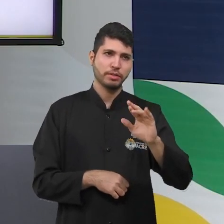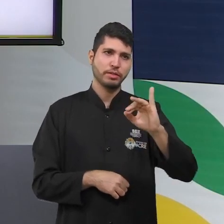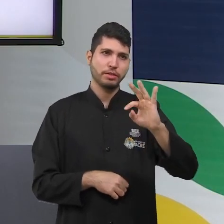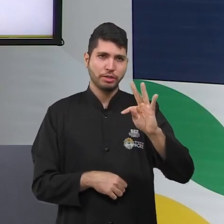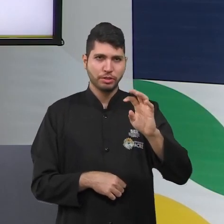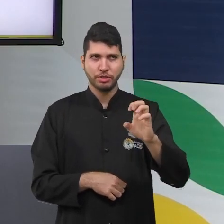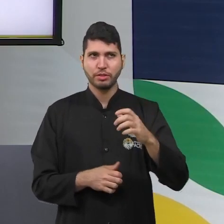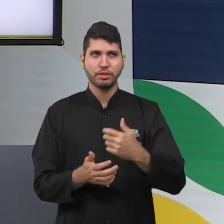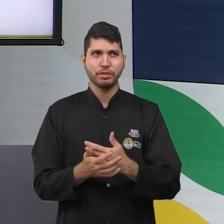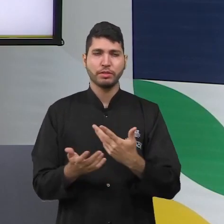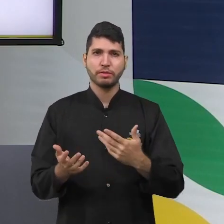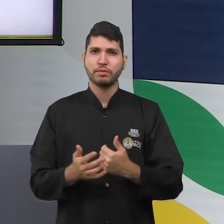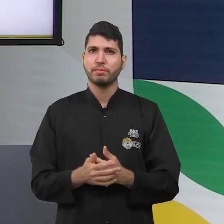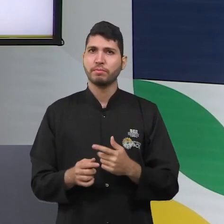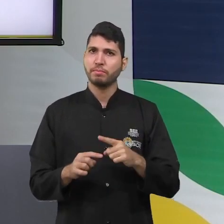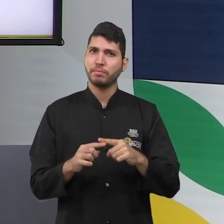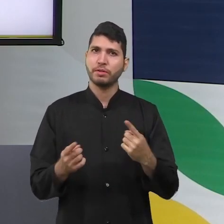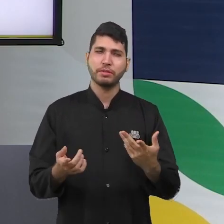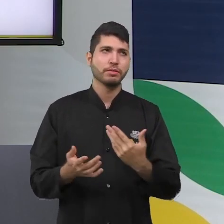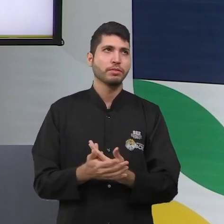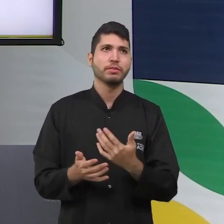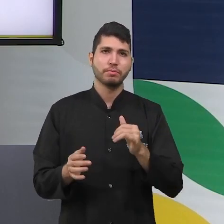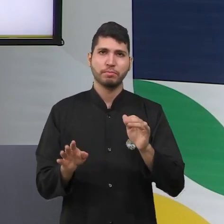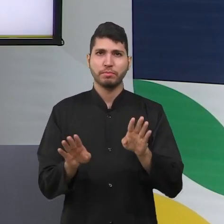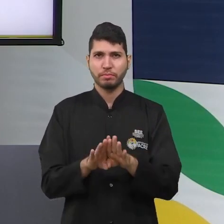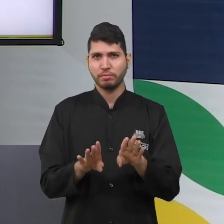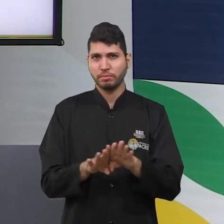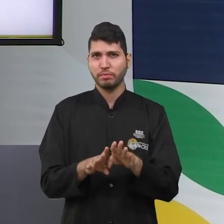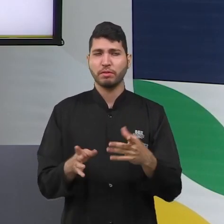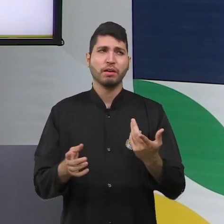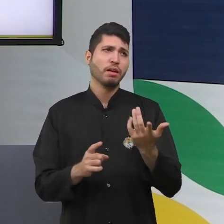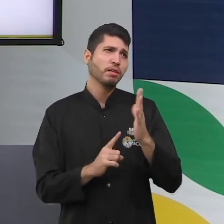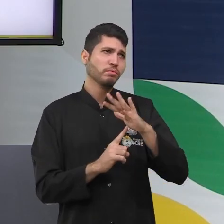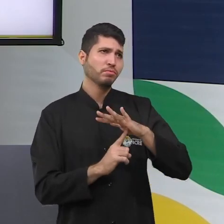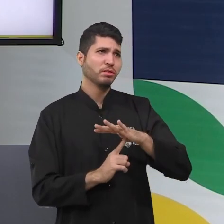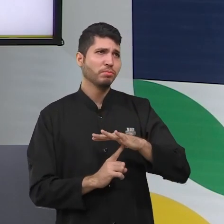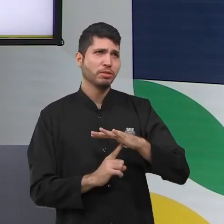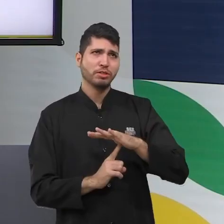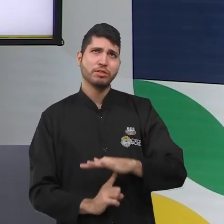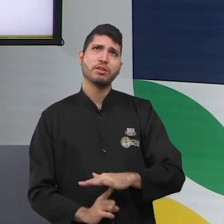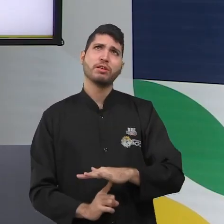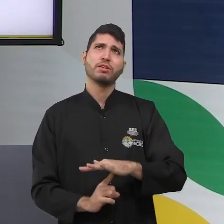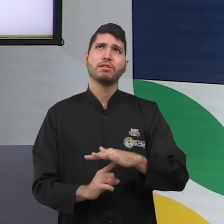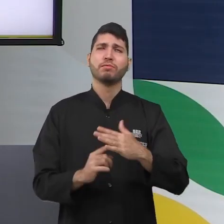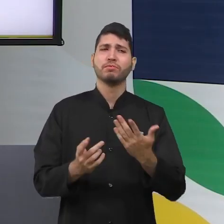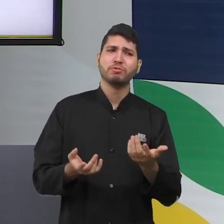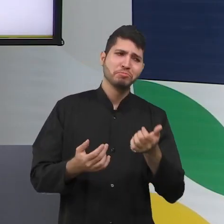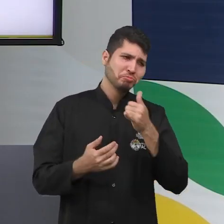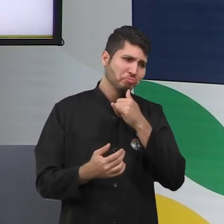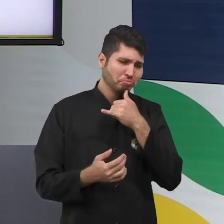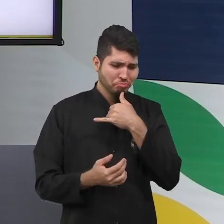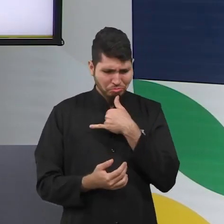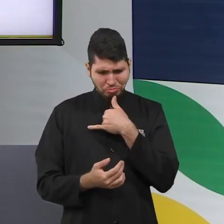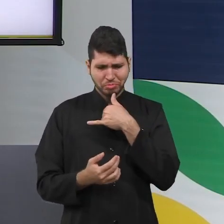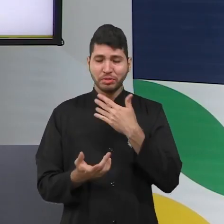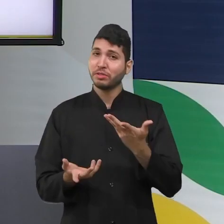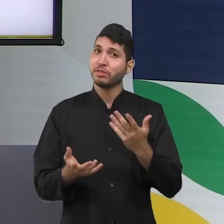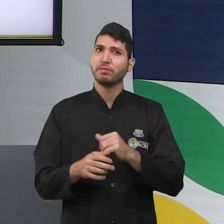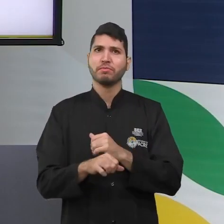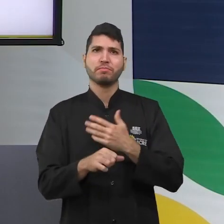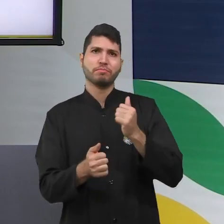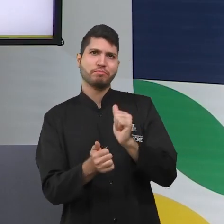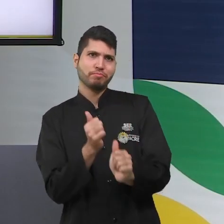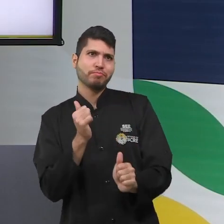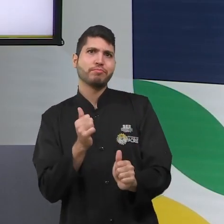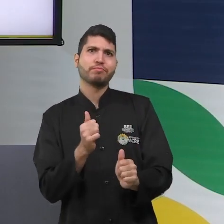mental, porque, eu estava tão borocochosinho, estou com um indício de depressão, não sei o quê. Ali a parte da socialização, o esporte,